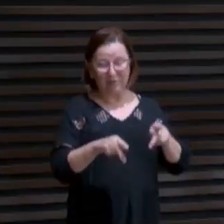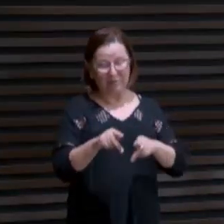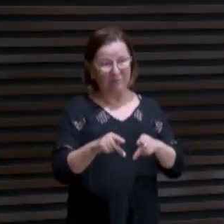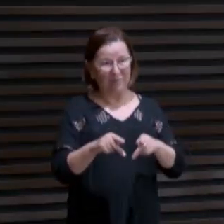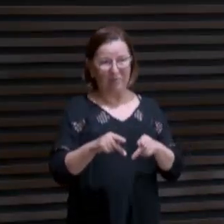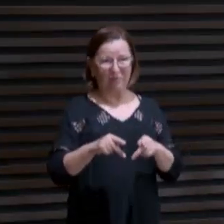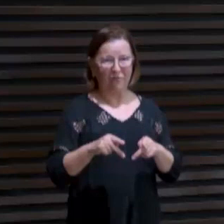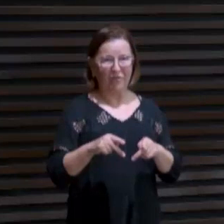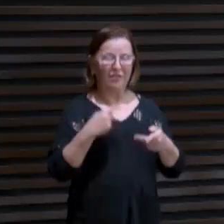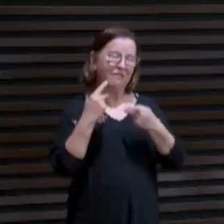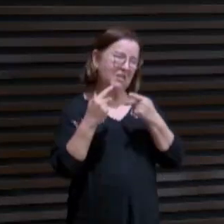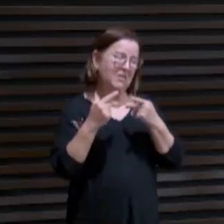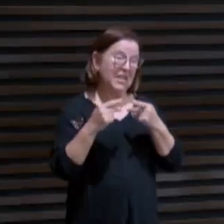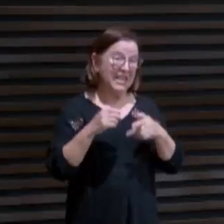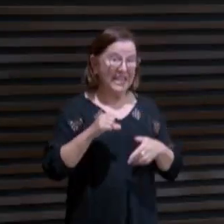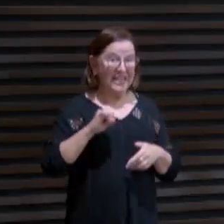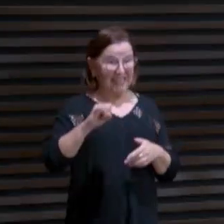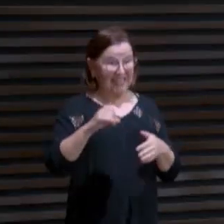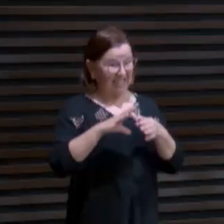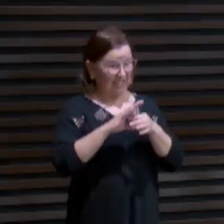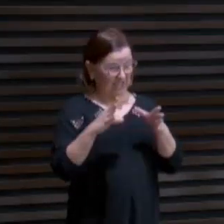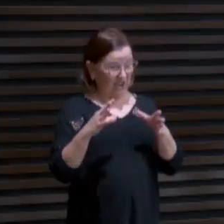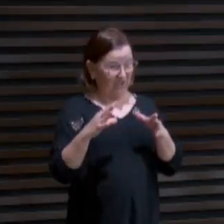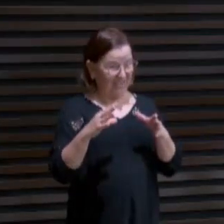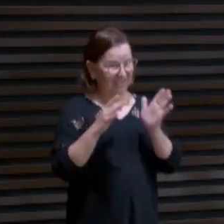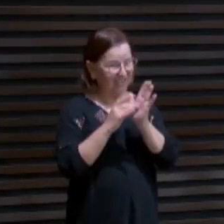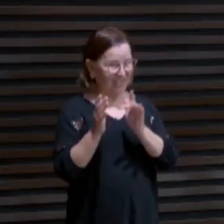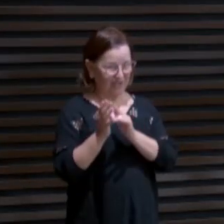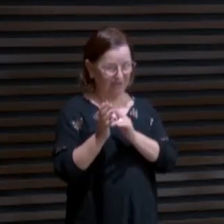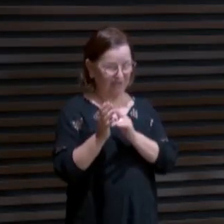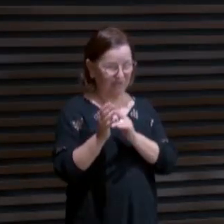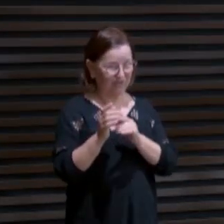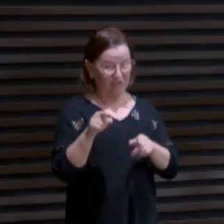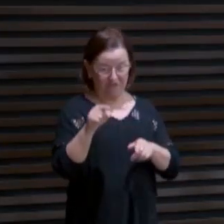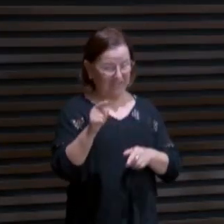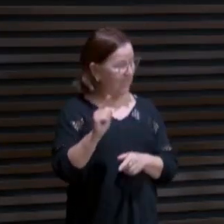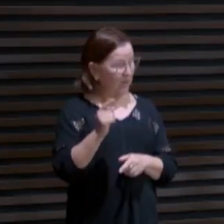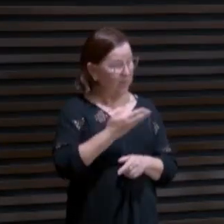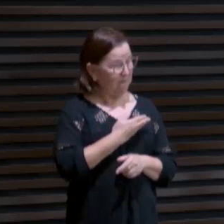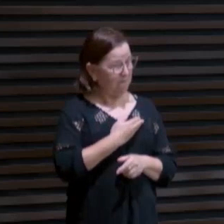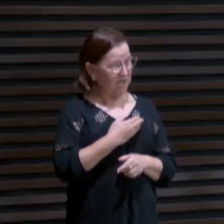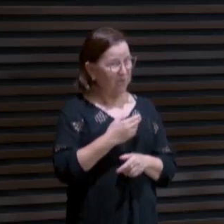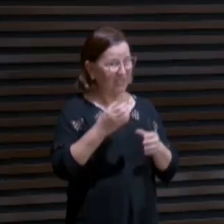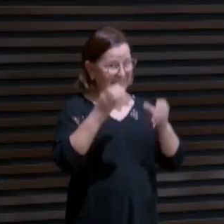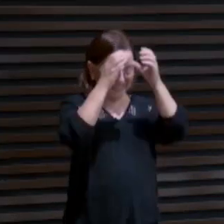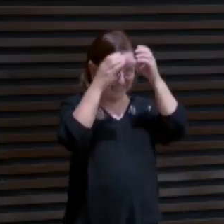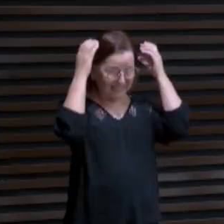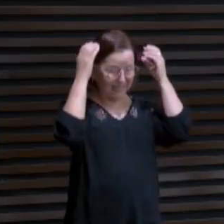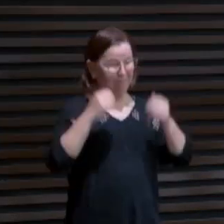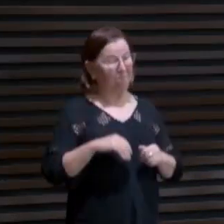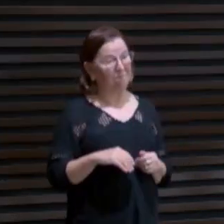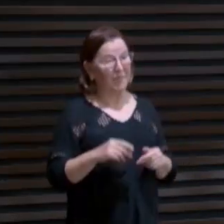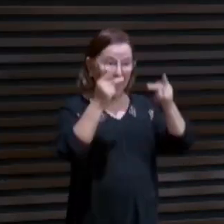César. Todo aquele que se faz rei é contra César." Ouvindo Pilatos estas palavras,